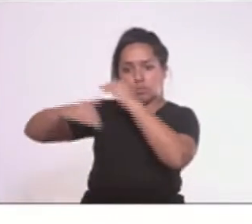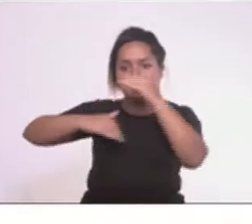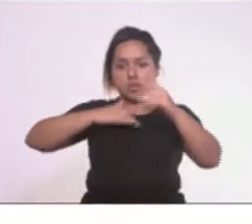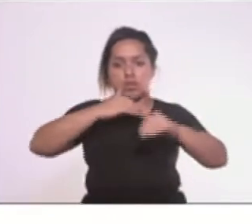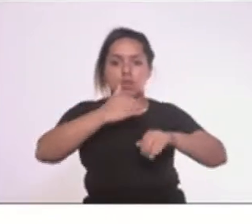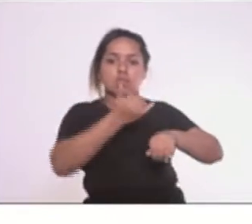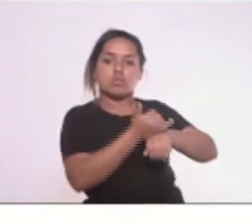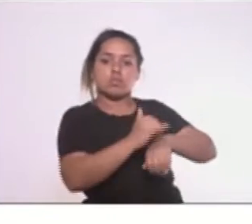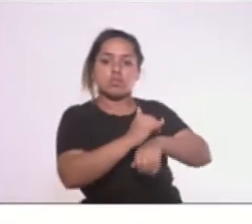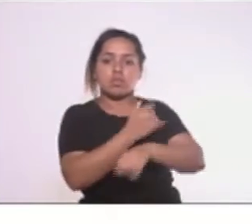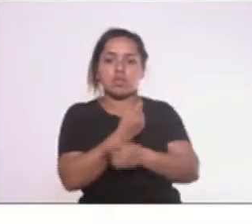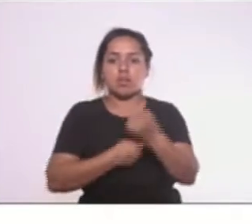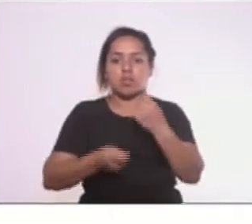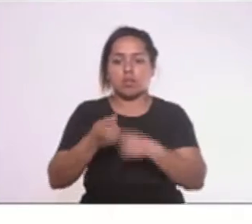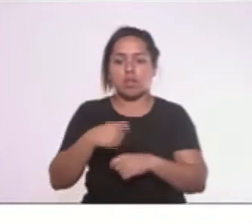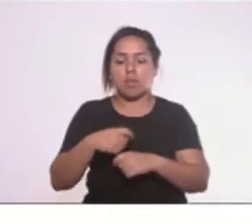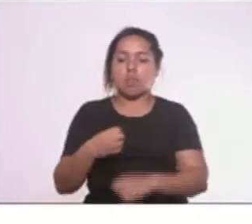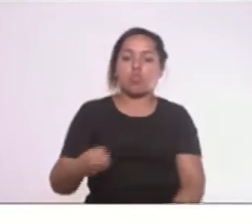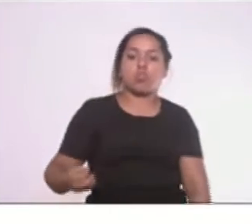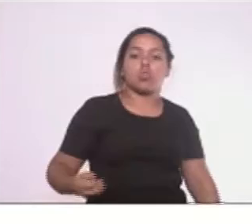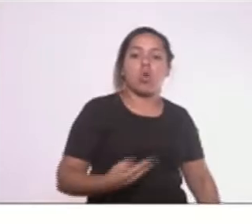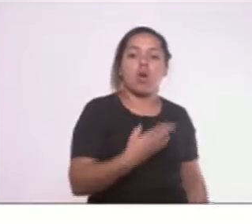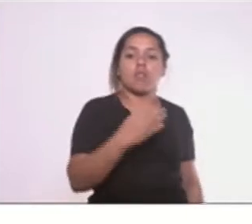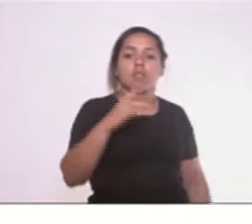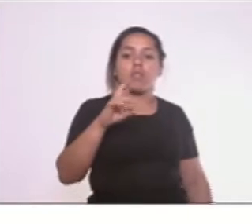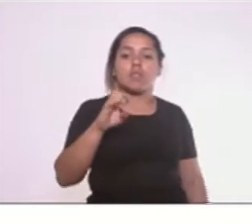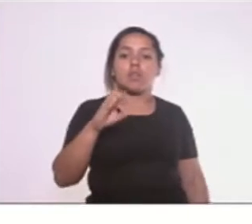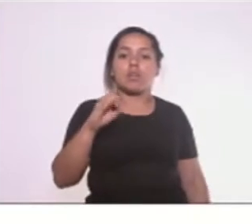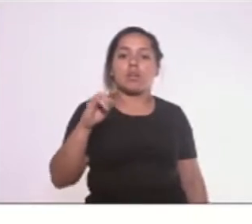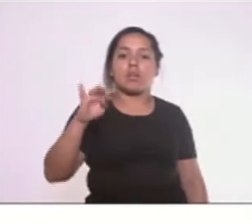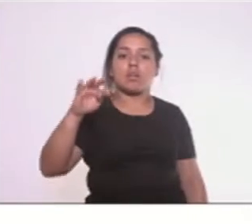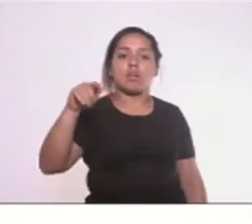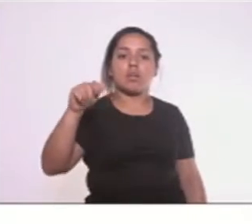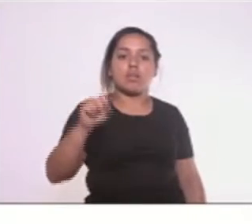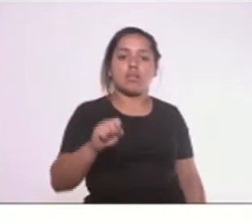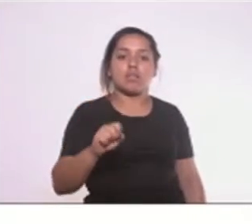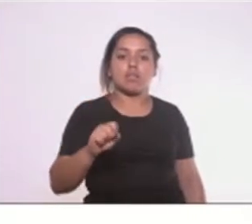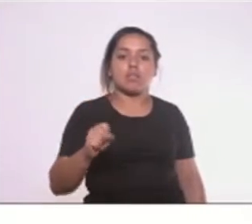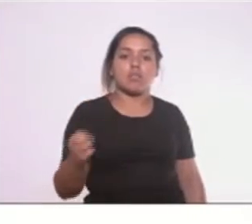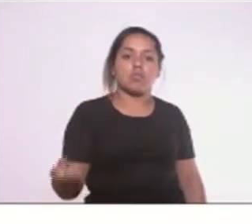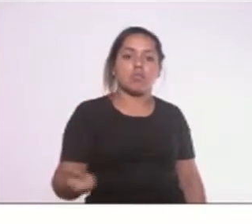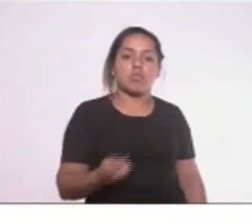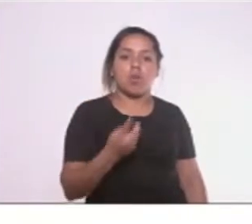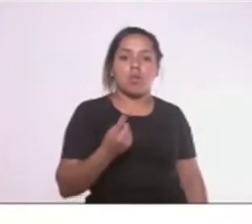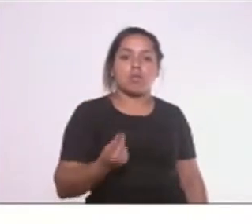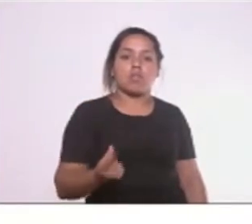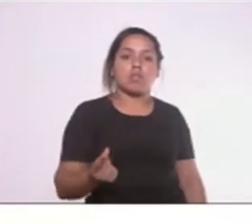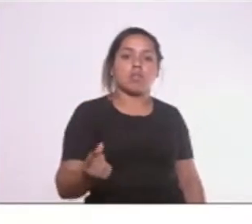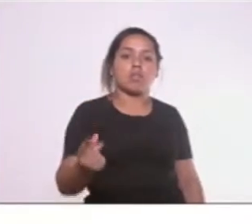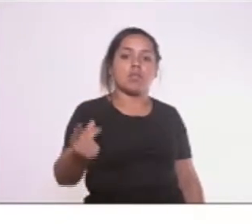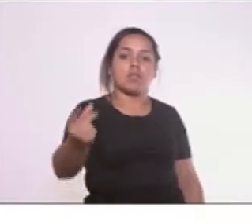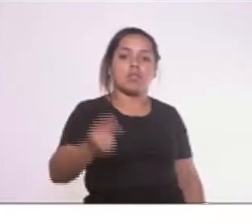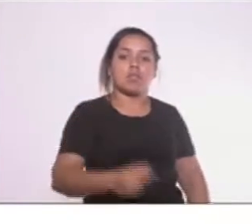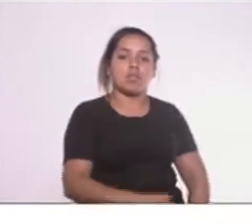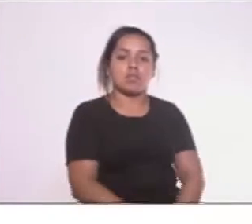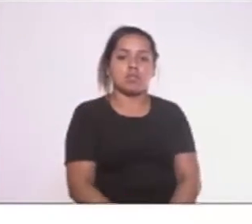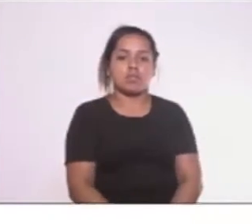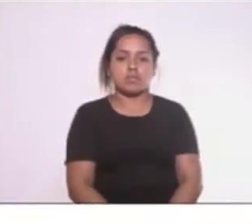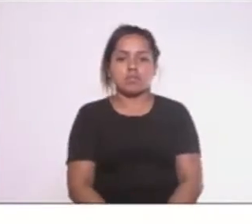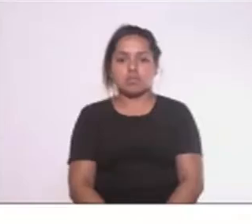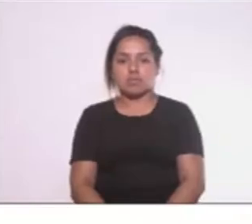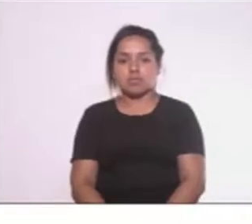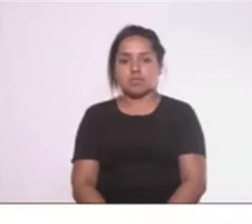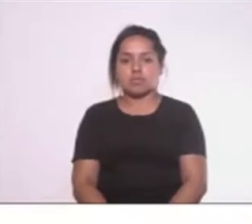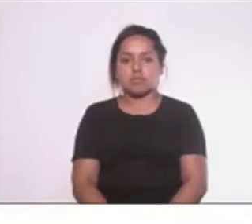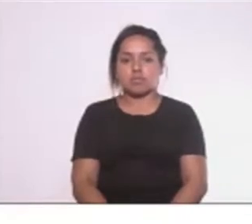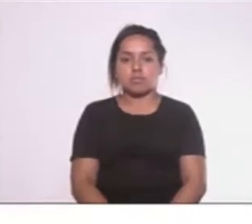produzam receitas novas e duradouras, receitas novas e longevas. E para isso o Estado tem